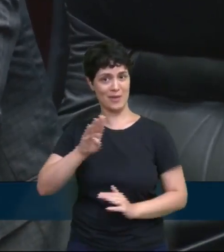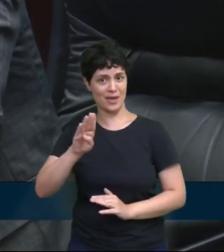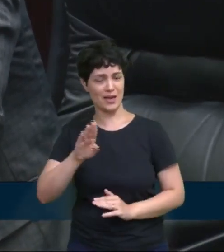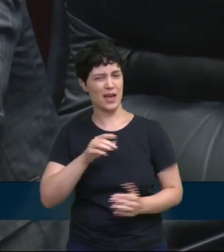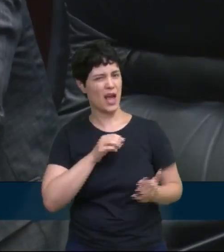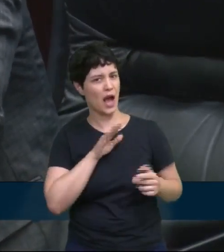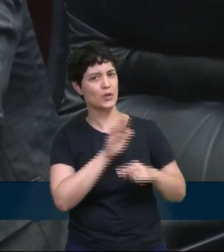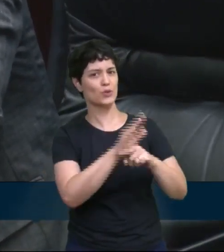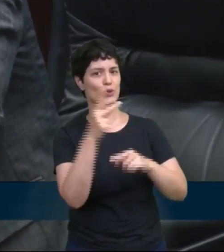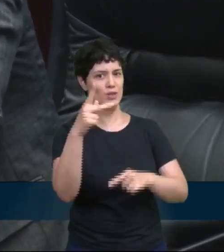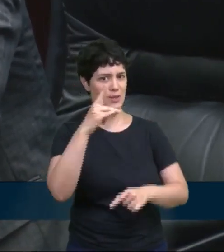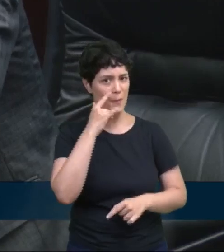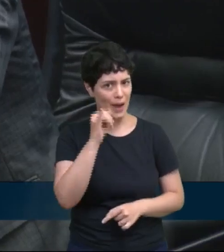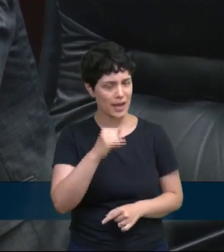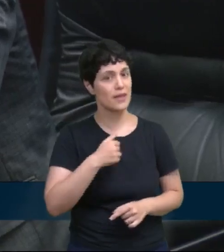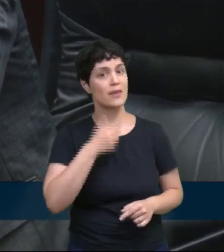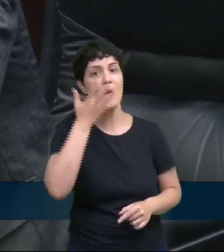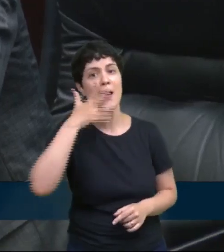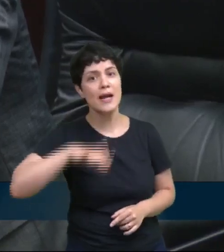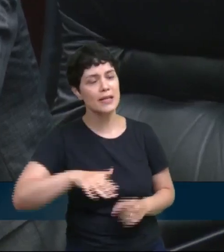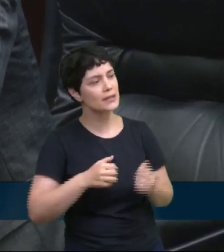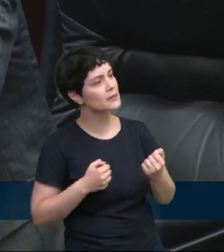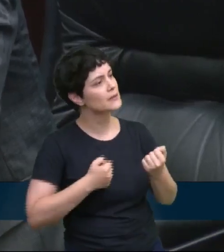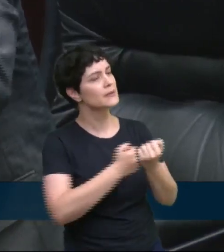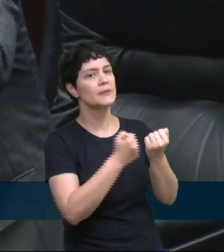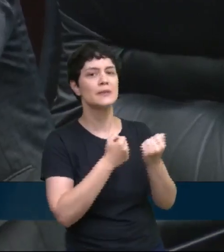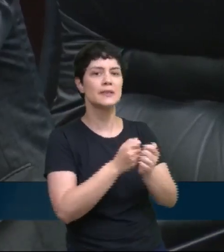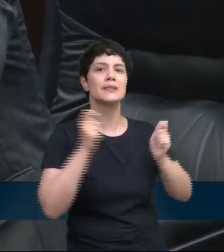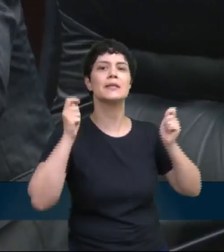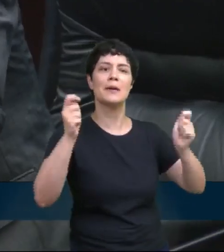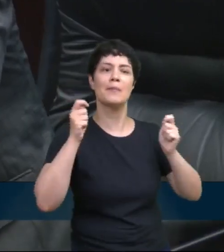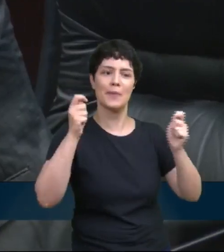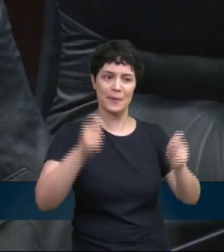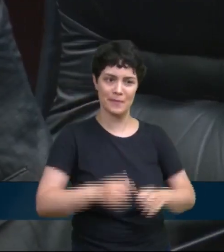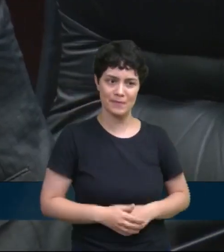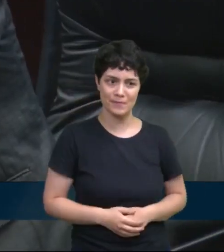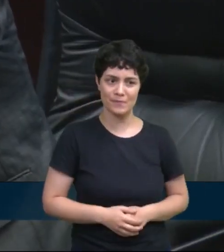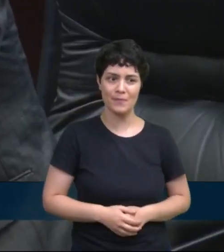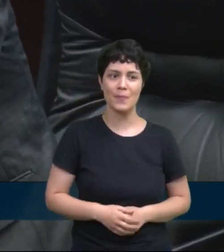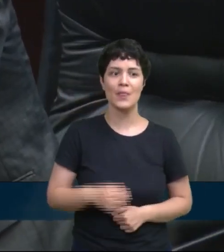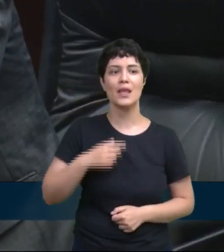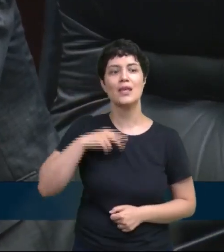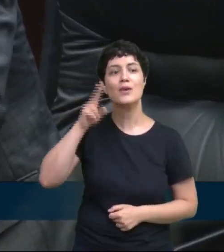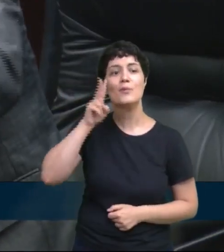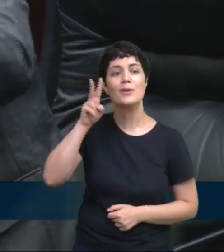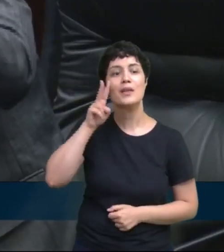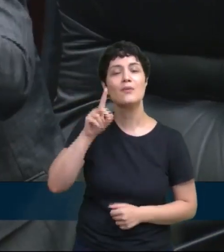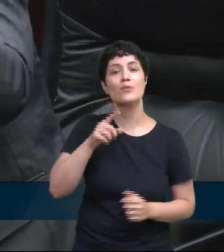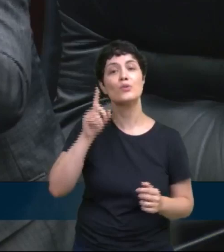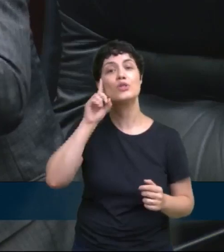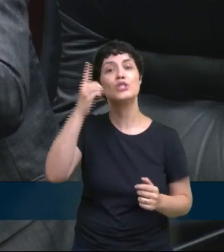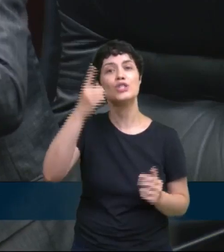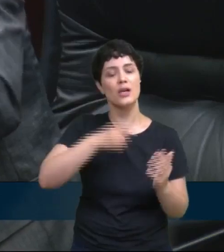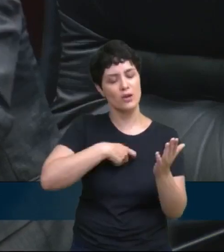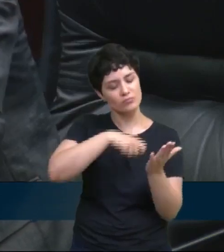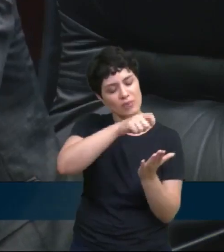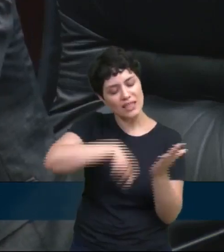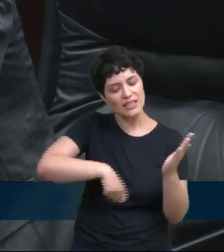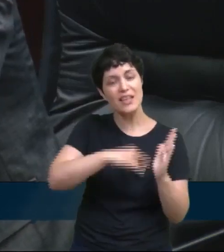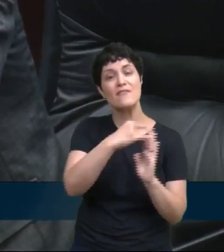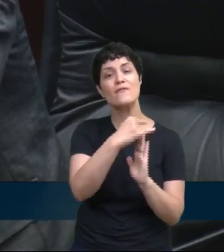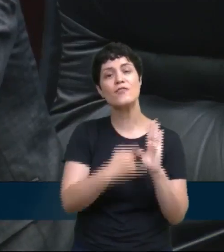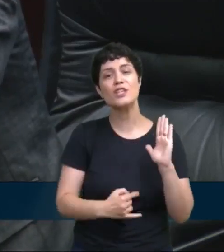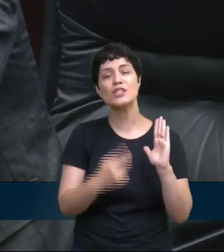E de umas coisas que eu tenho mais orgulho da minha vida foi ter assinado a ficha de filiação do seu pai no PT. Para mim é uma lembrança